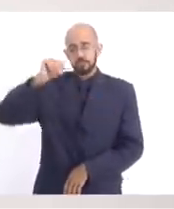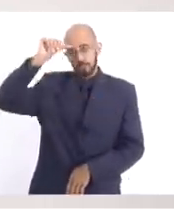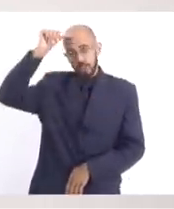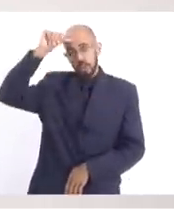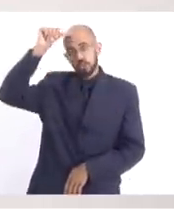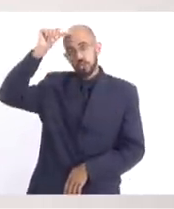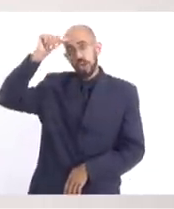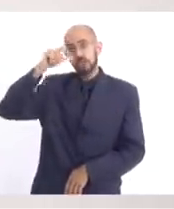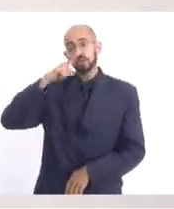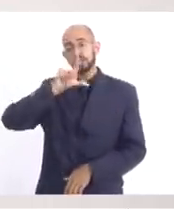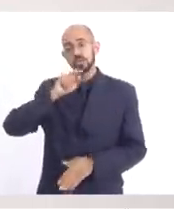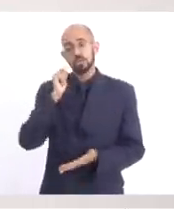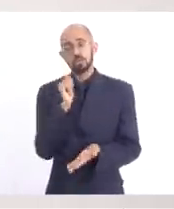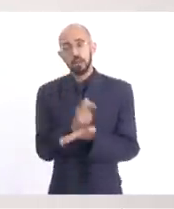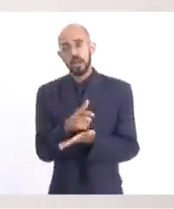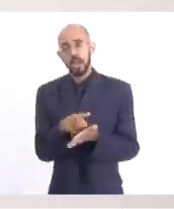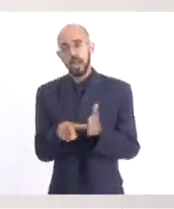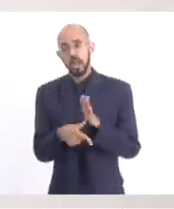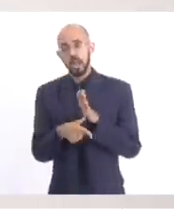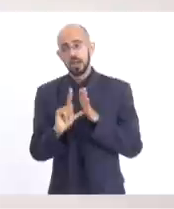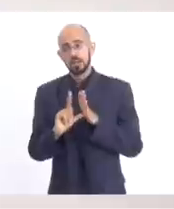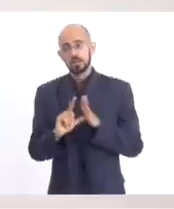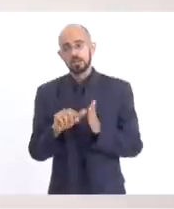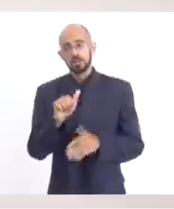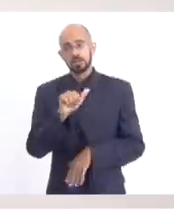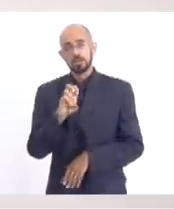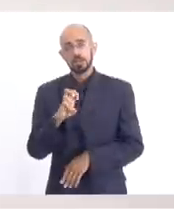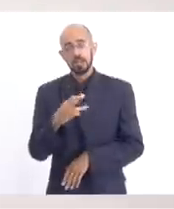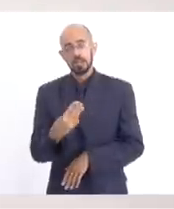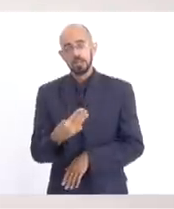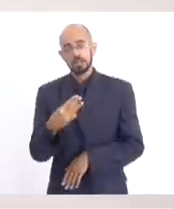Castro antecipou o pagamento da folha 13 vezes.